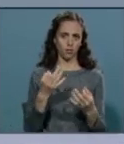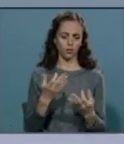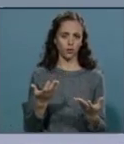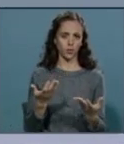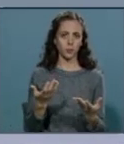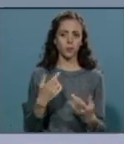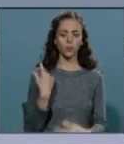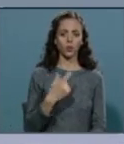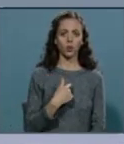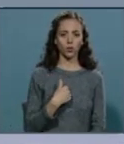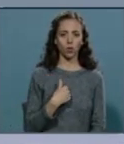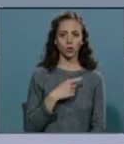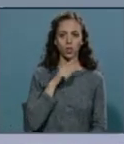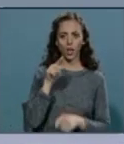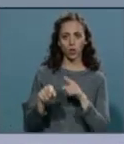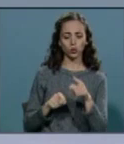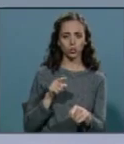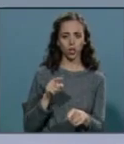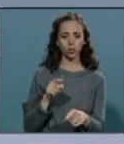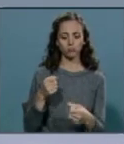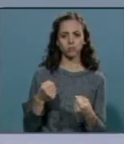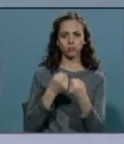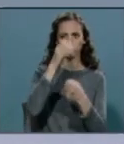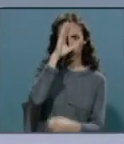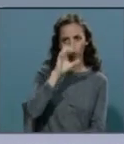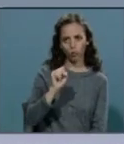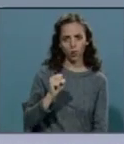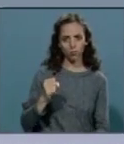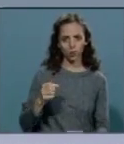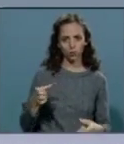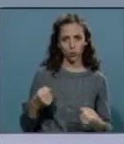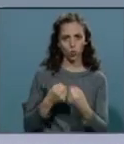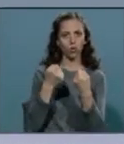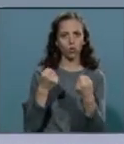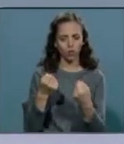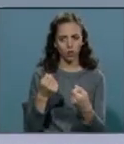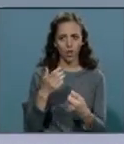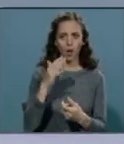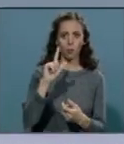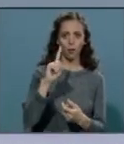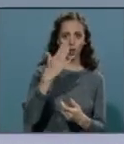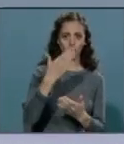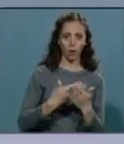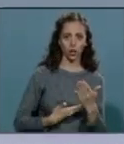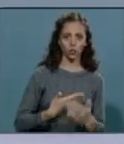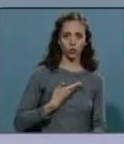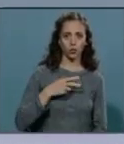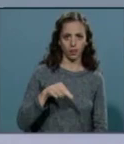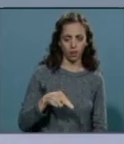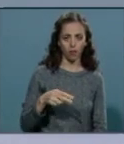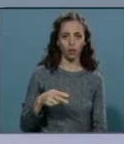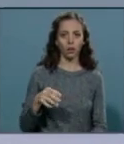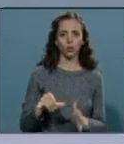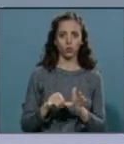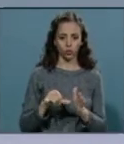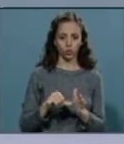também é nós fomos acusados de estarmos afrontar o governo e isso e trazer até para a primeira página do diário de notícias do